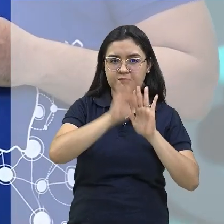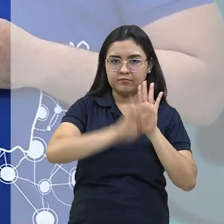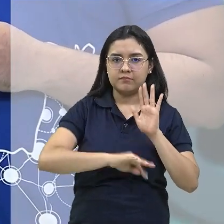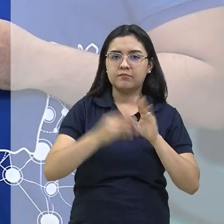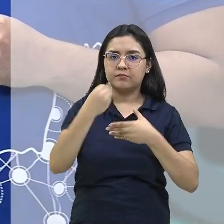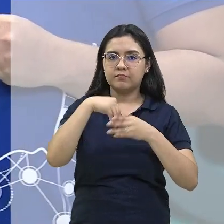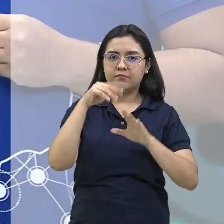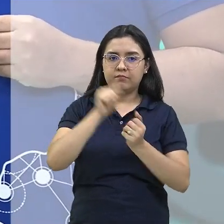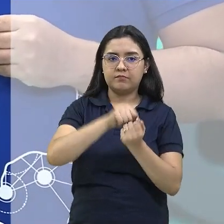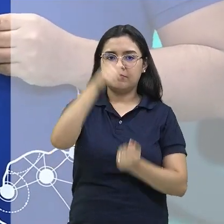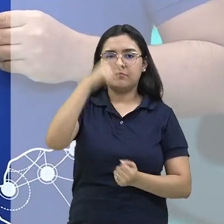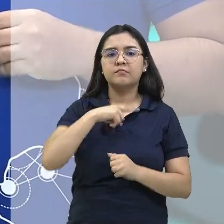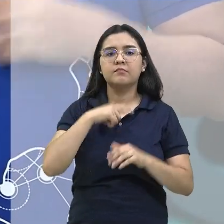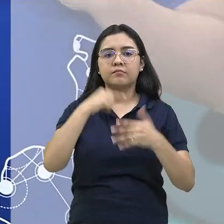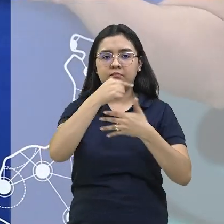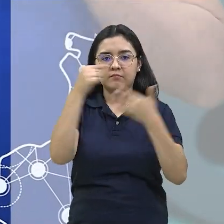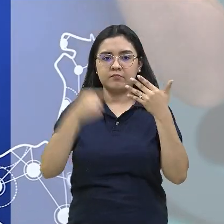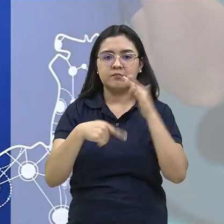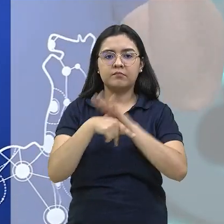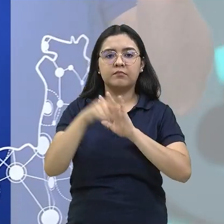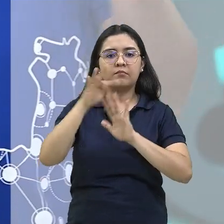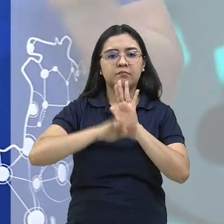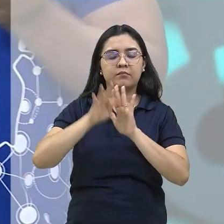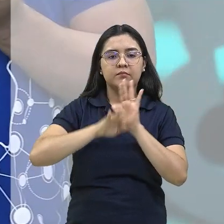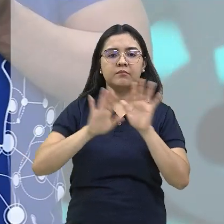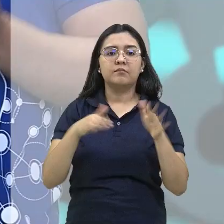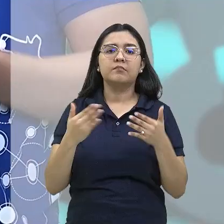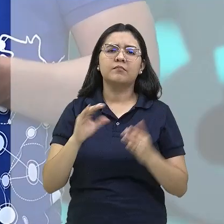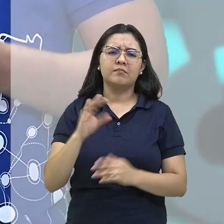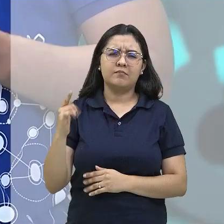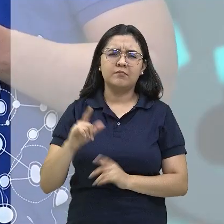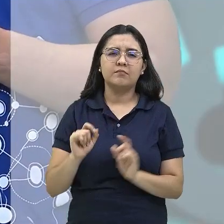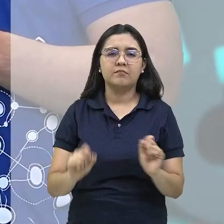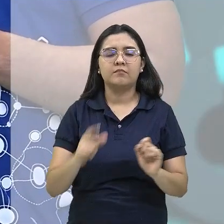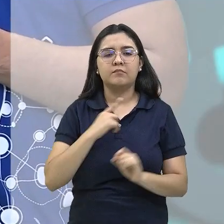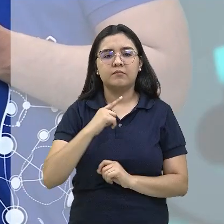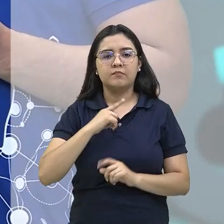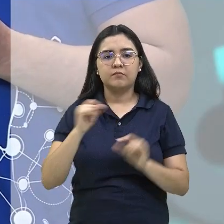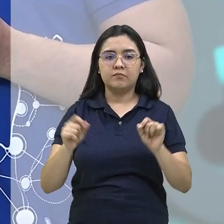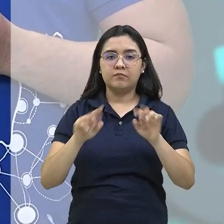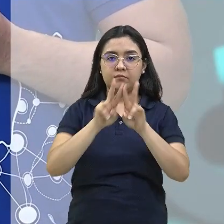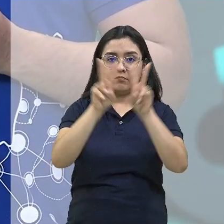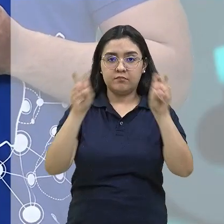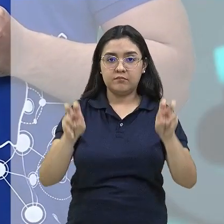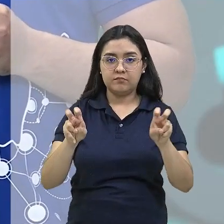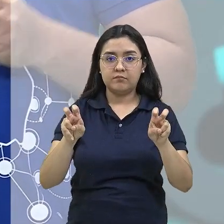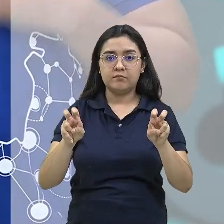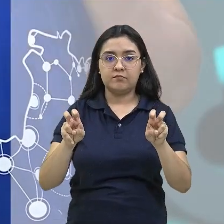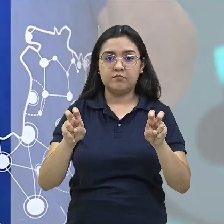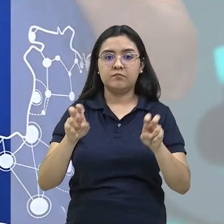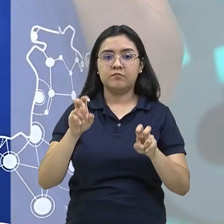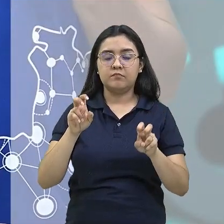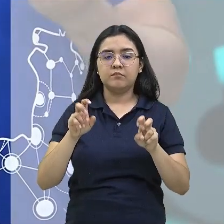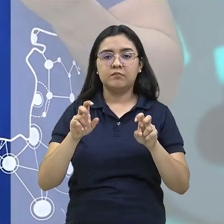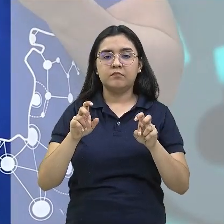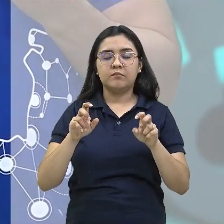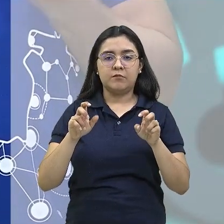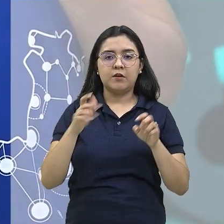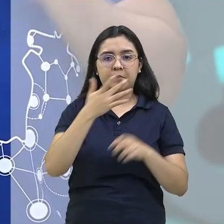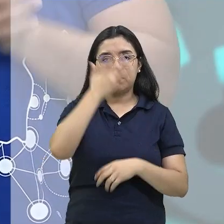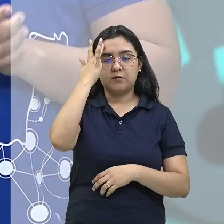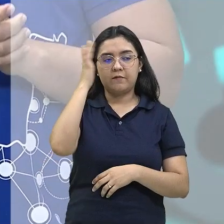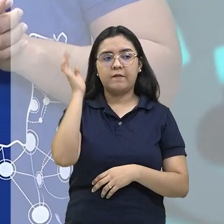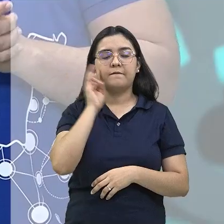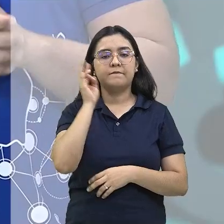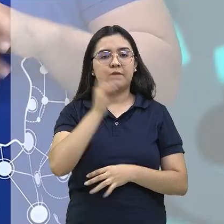ter os elementos textuais. E aí, claro, nós vamos ter o título, que é exatamente o que vai chamar a nossa